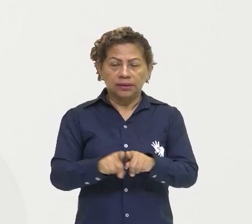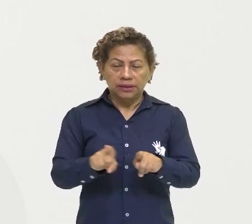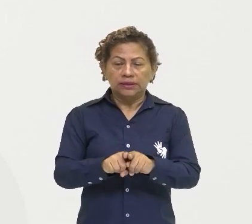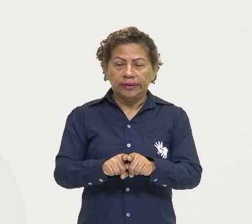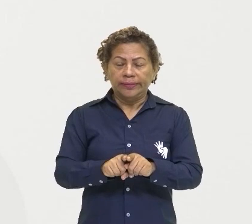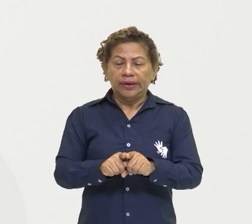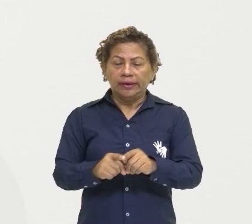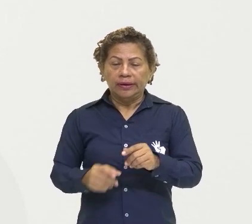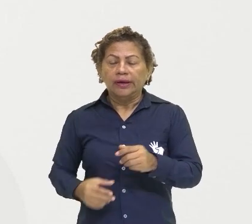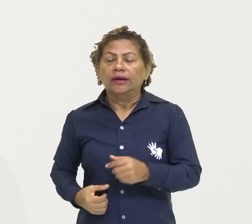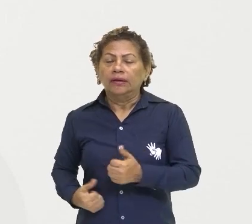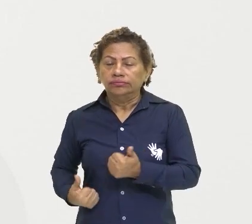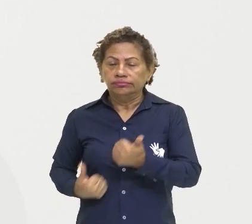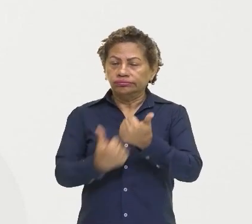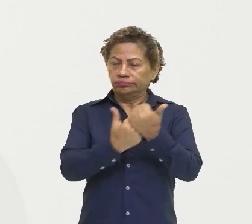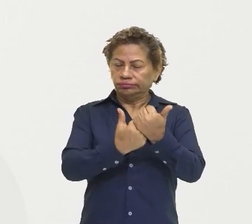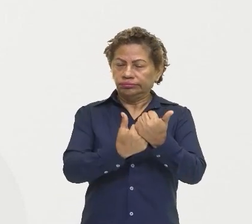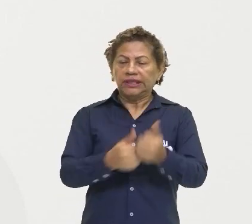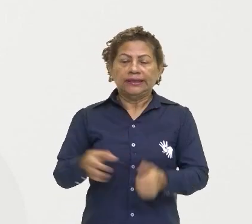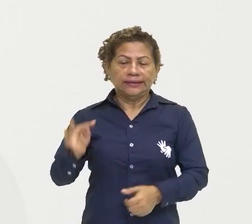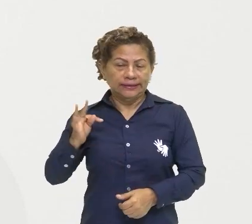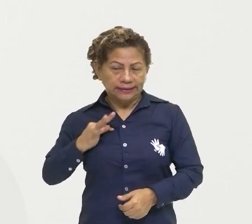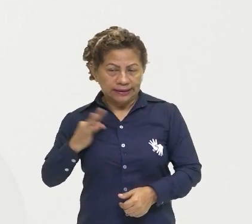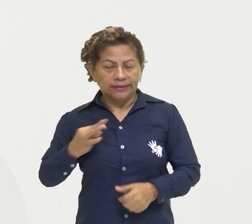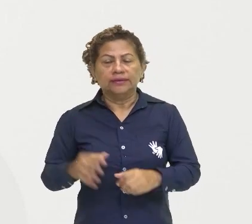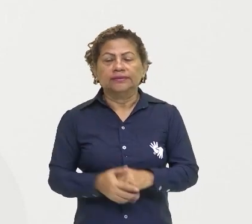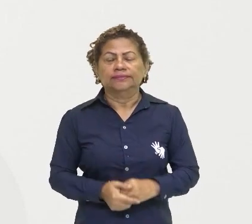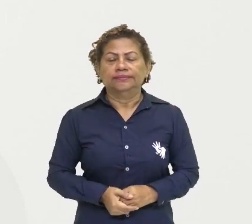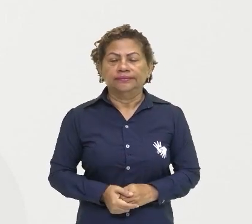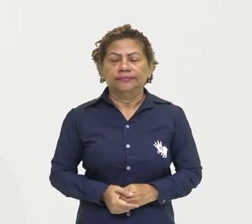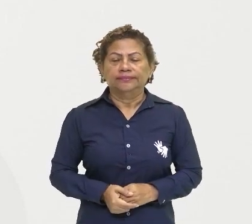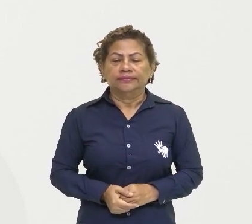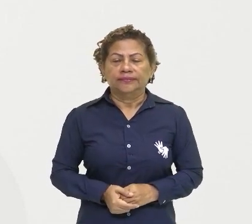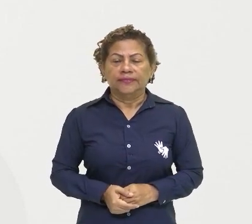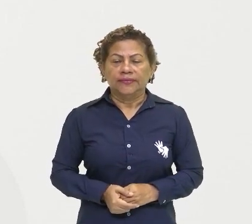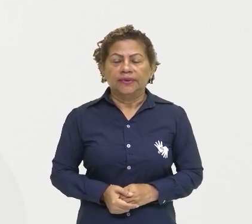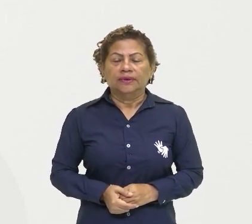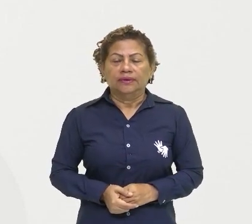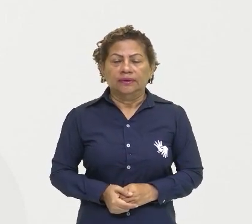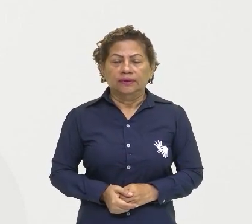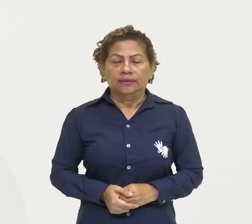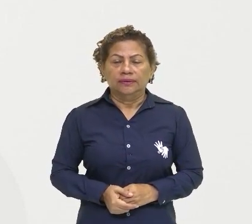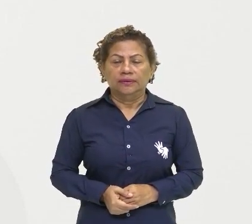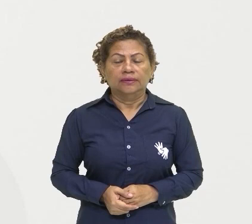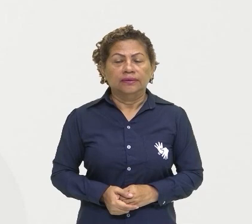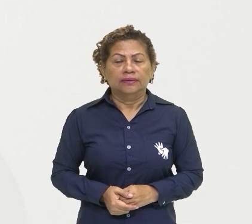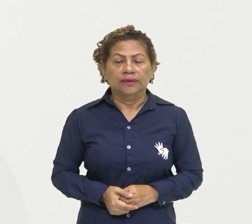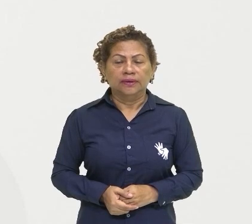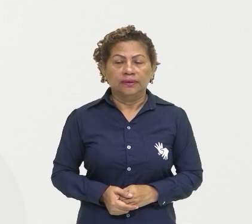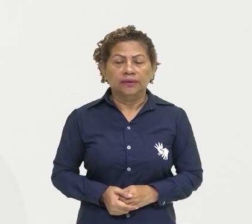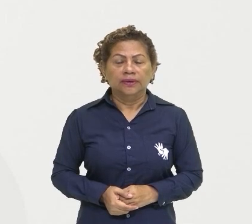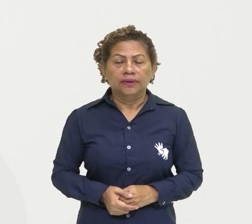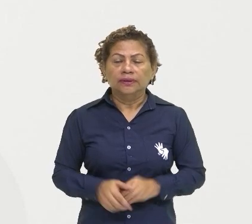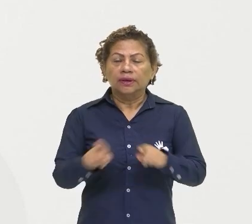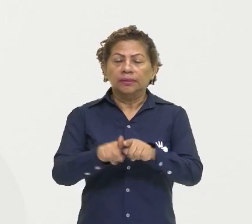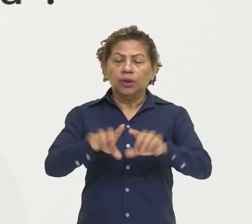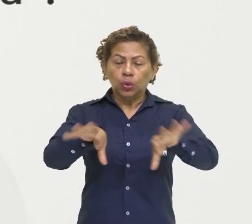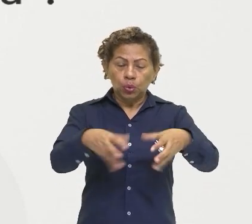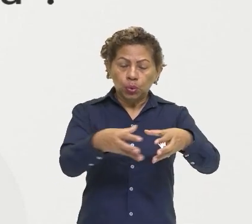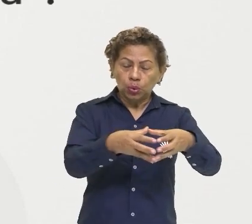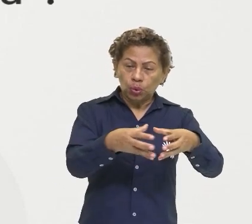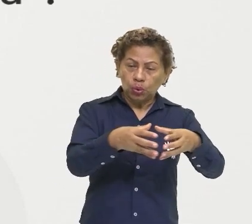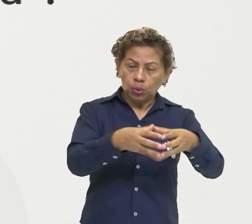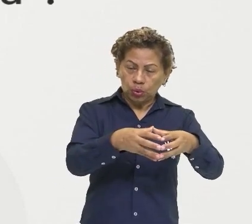coloca como demanda essencial, tá bom? E os grupos sociais de uma forma geral, tanto social, os grupos também voltados às questões